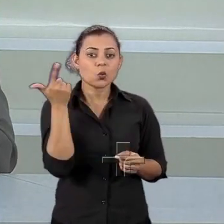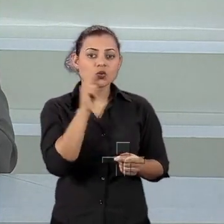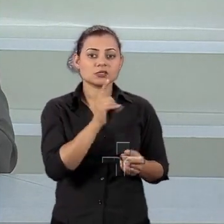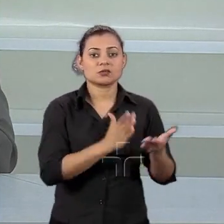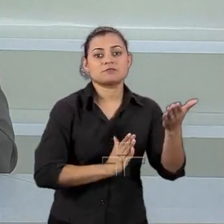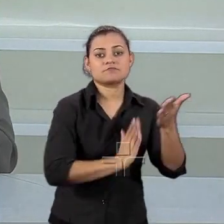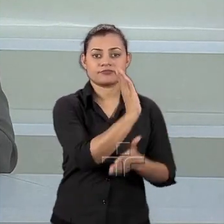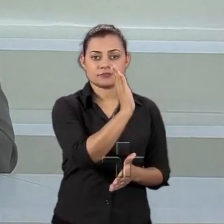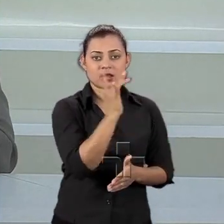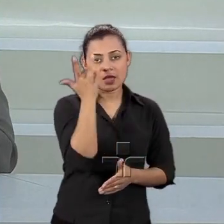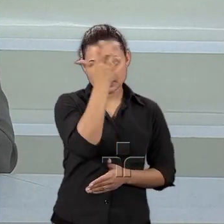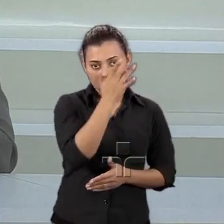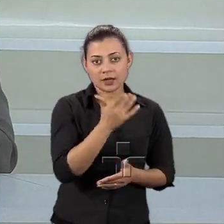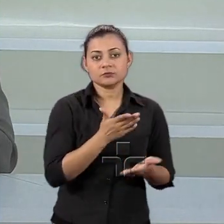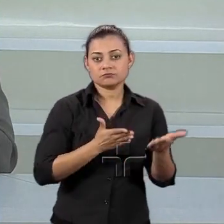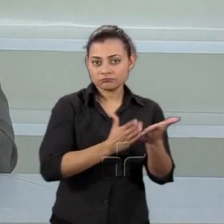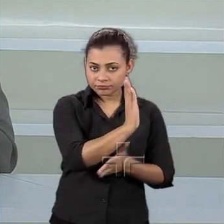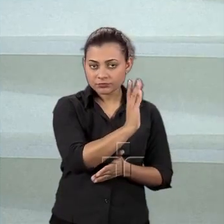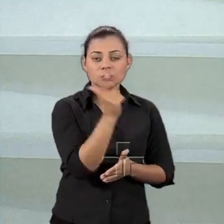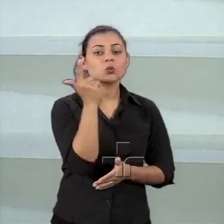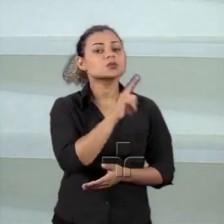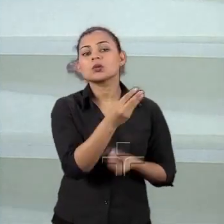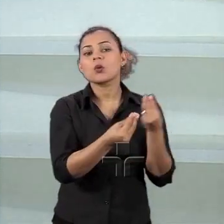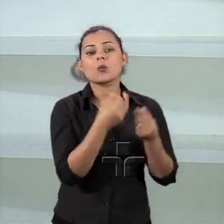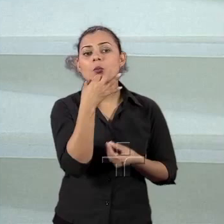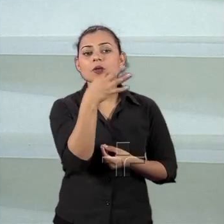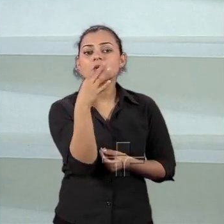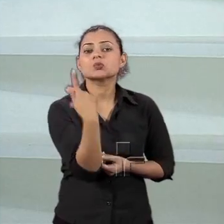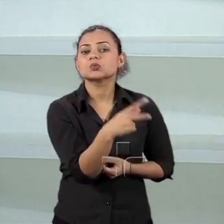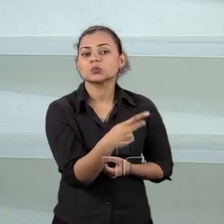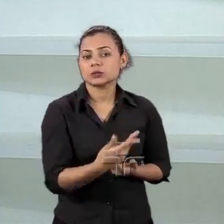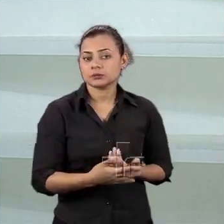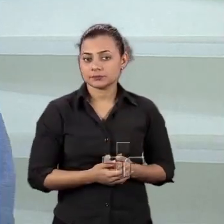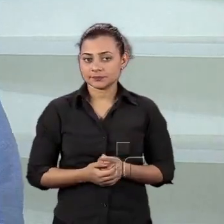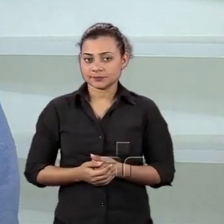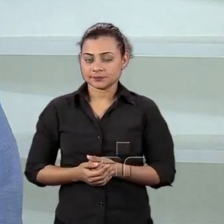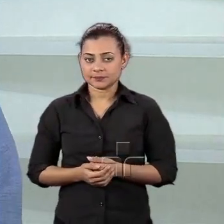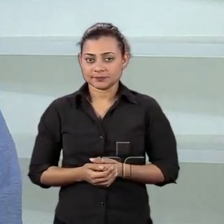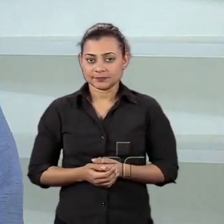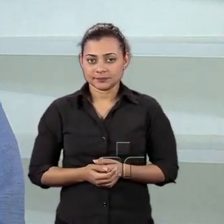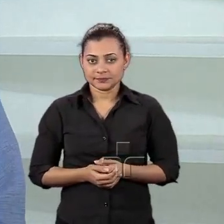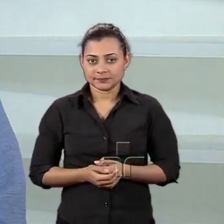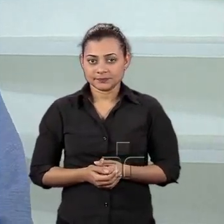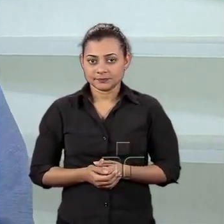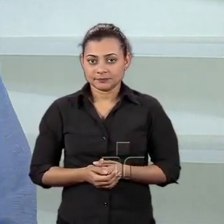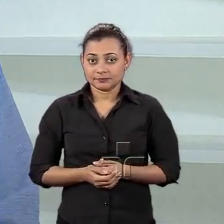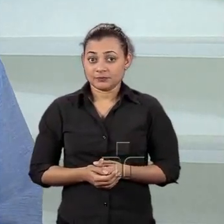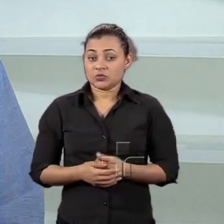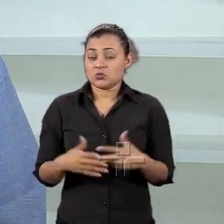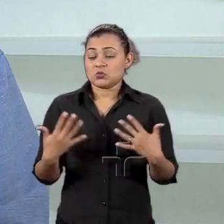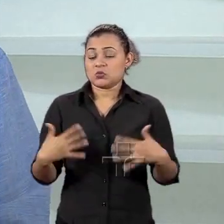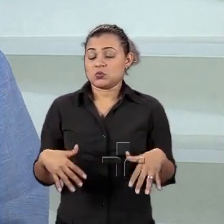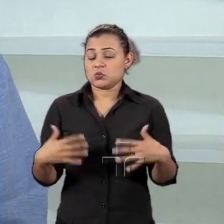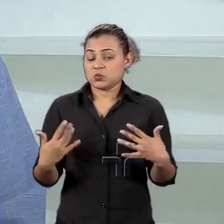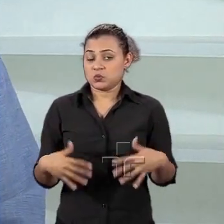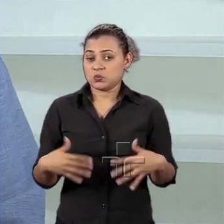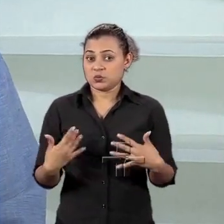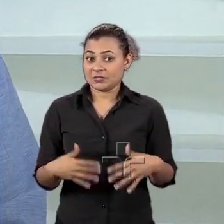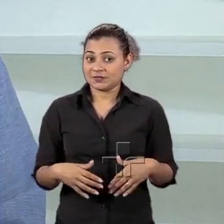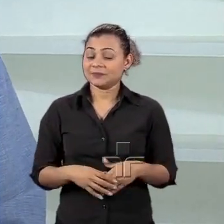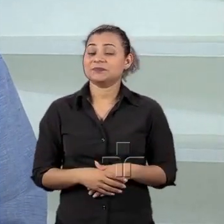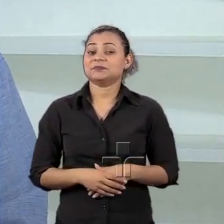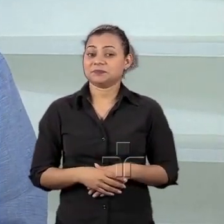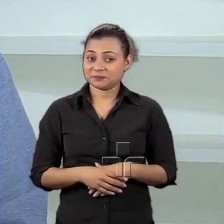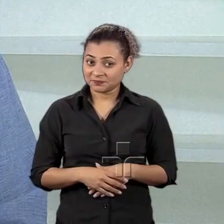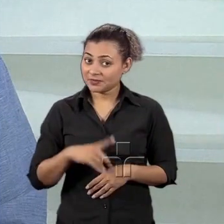o candidato escolhido pelo Lula. Bom, eu ainda não desisti.